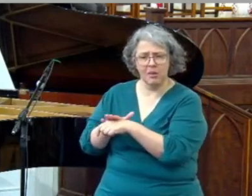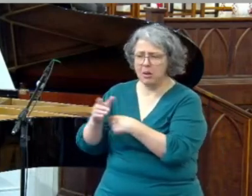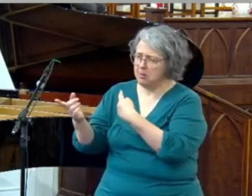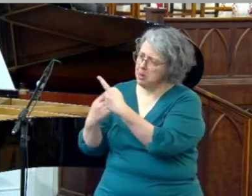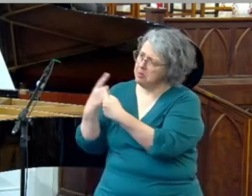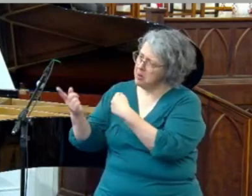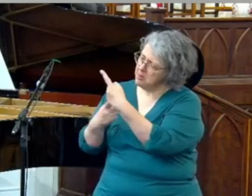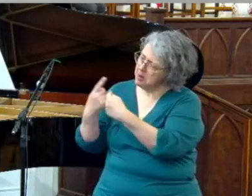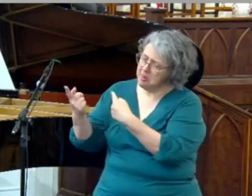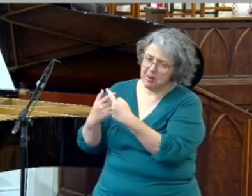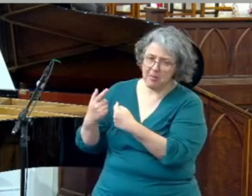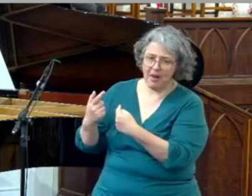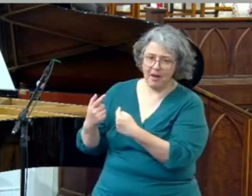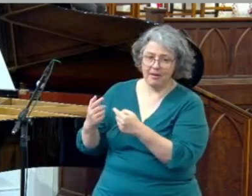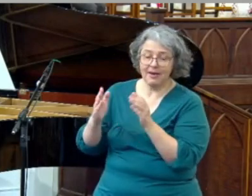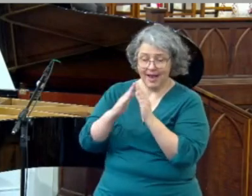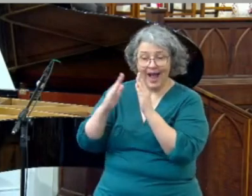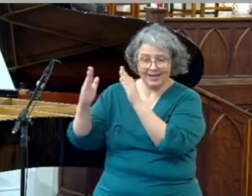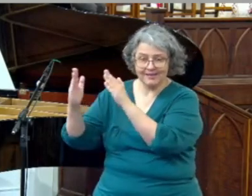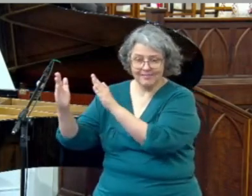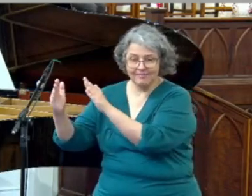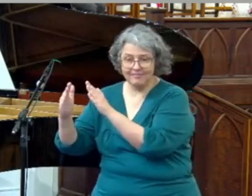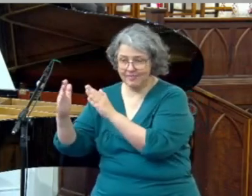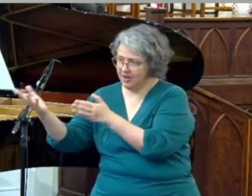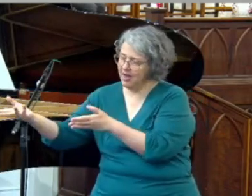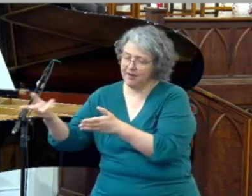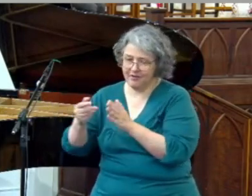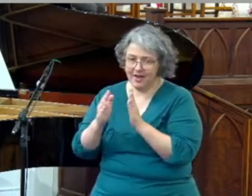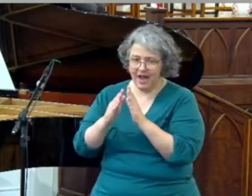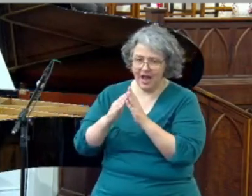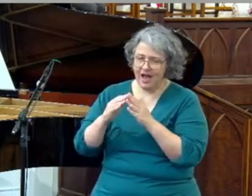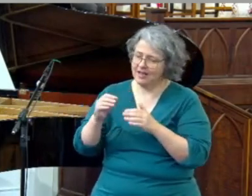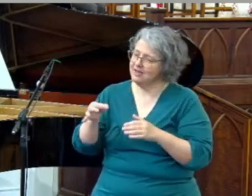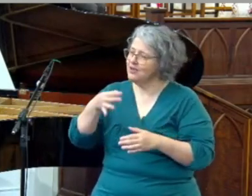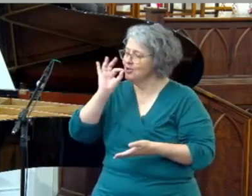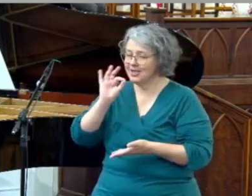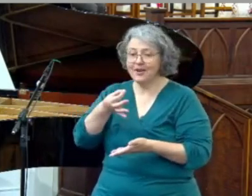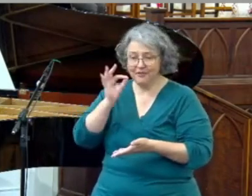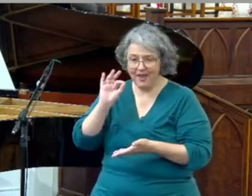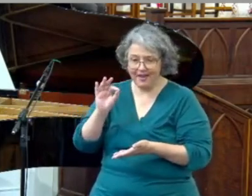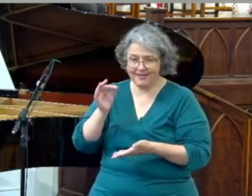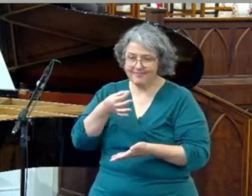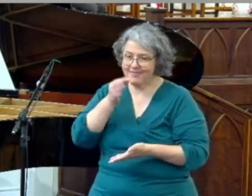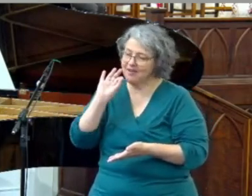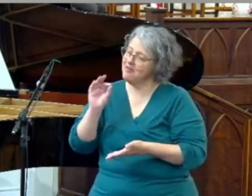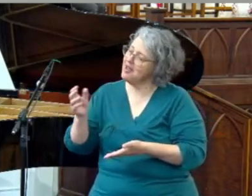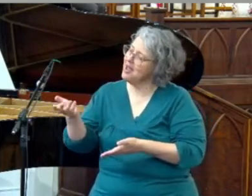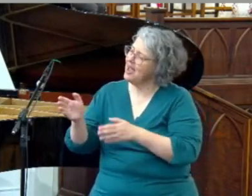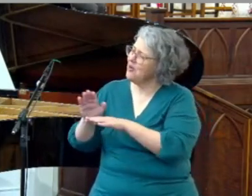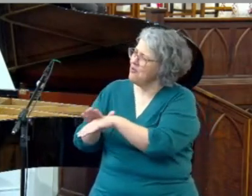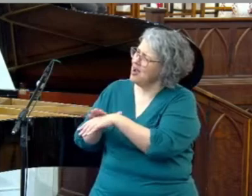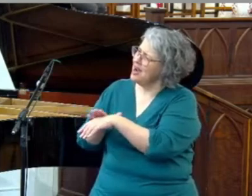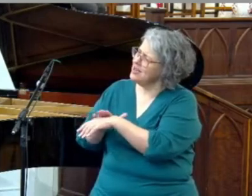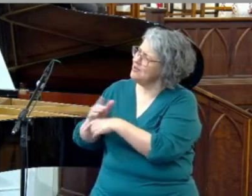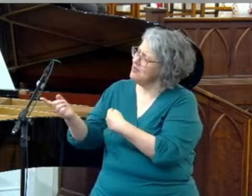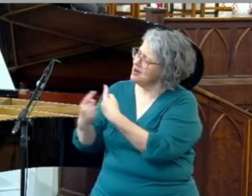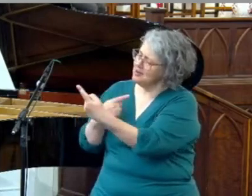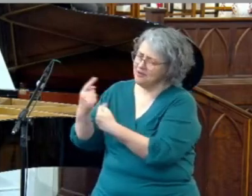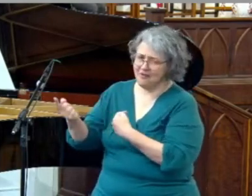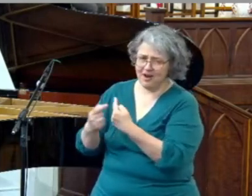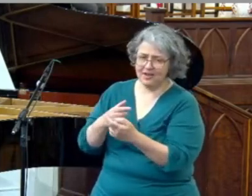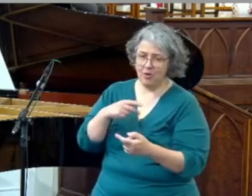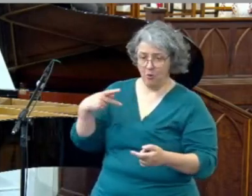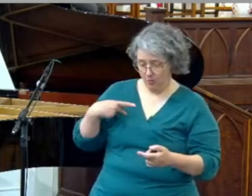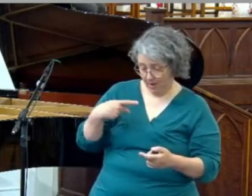mais dessas conversas. Ao longo de 1 ano e meio, eles estabeleceram uma amizade. E